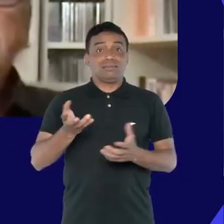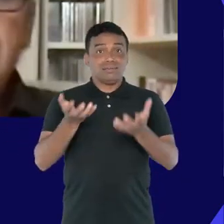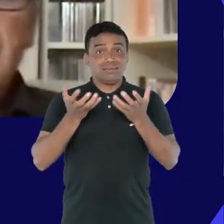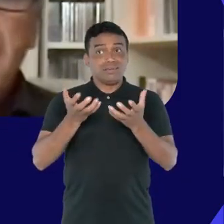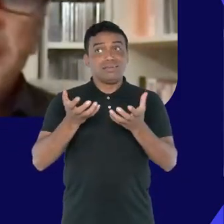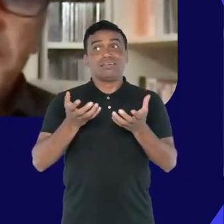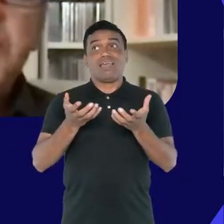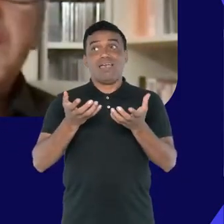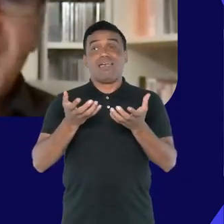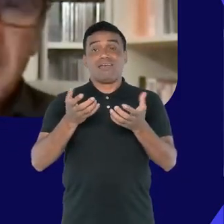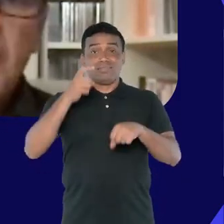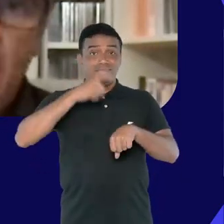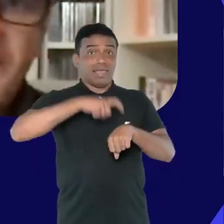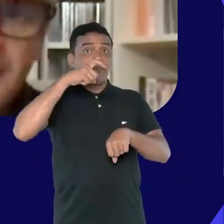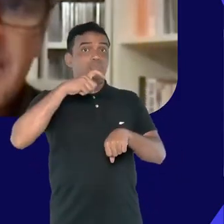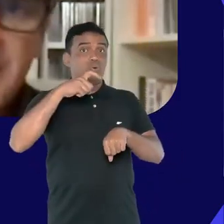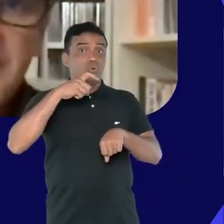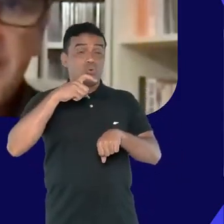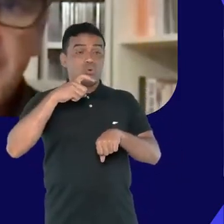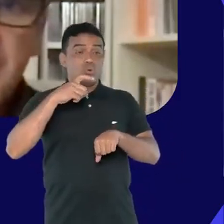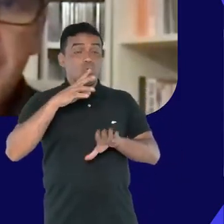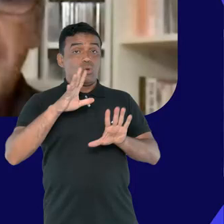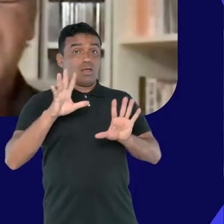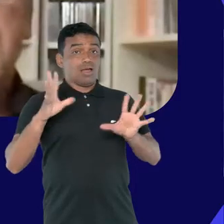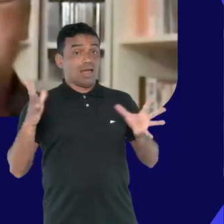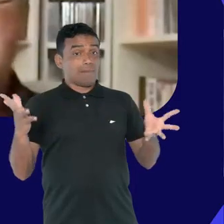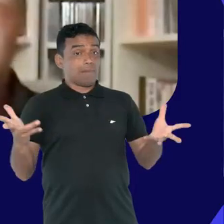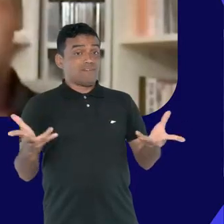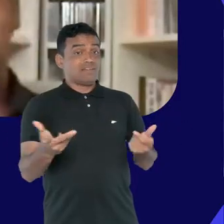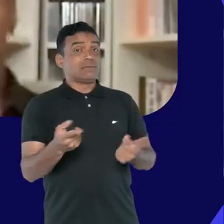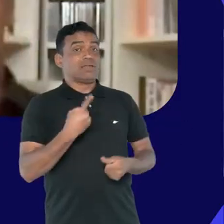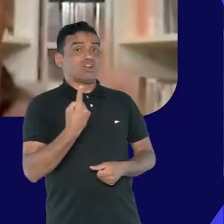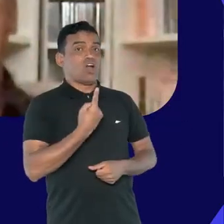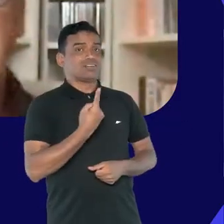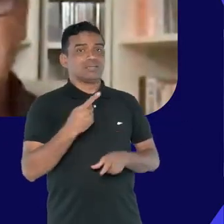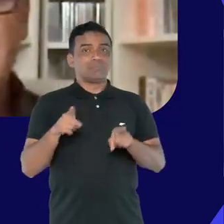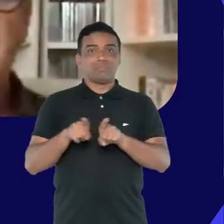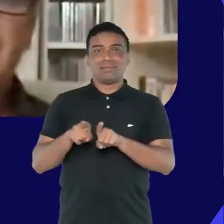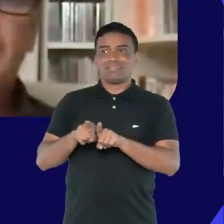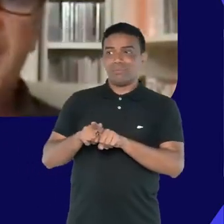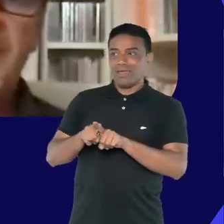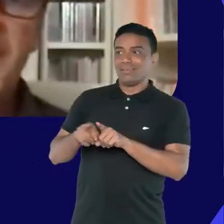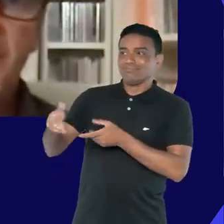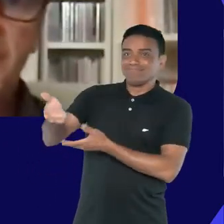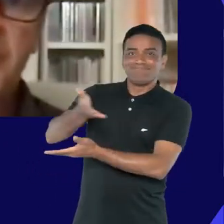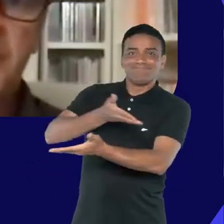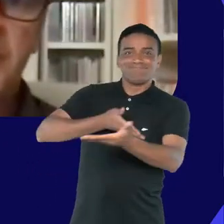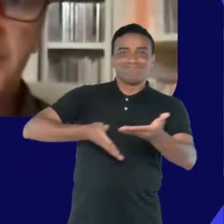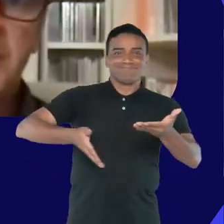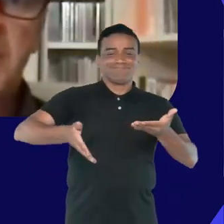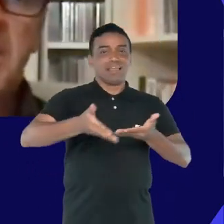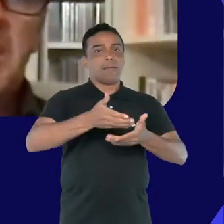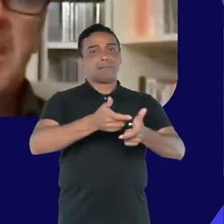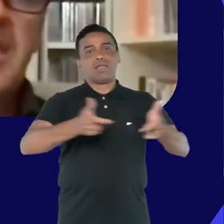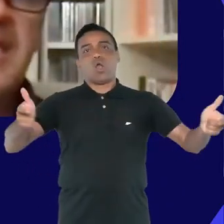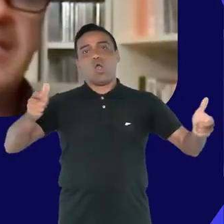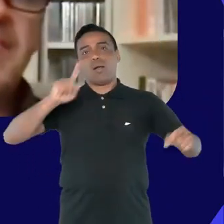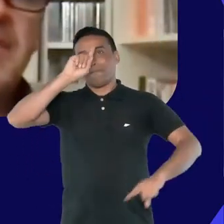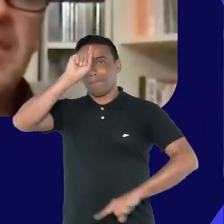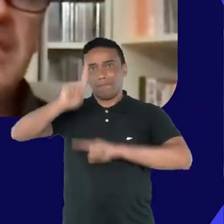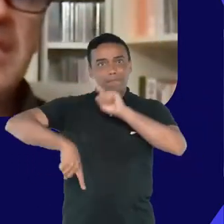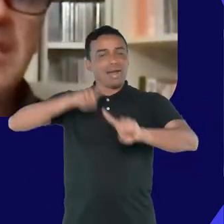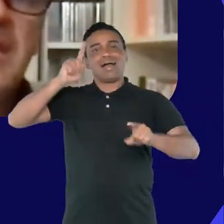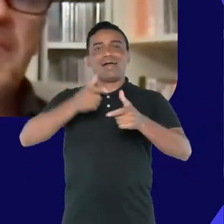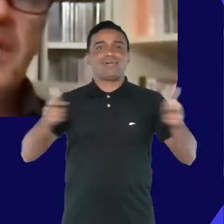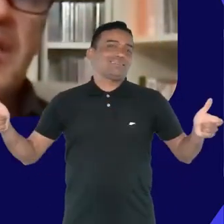que ao mesmo tempo é absolutamente nossa, mas também nos transcende, também é maior do que nós. E